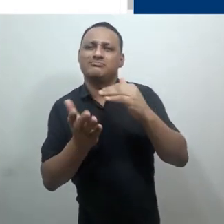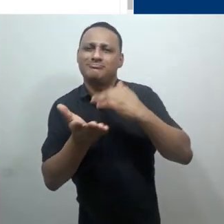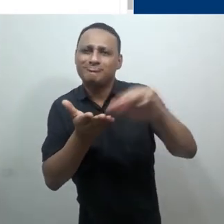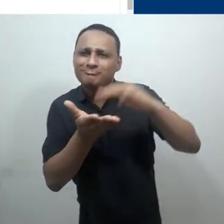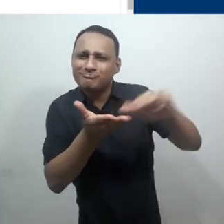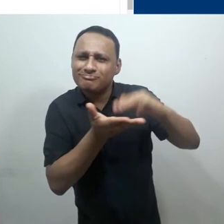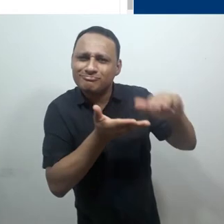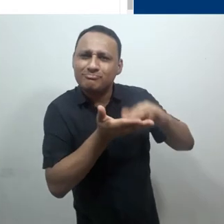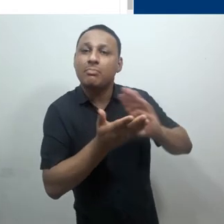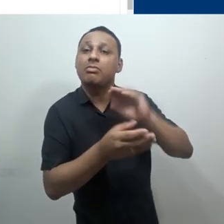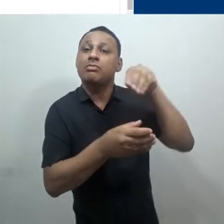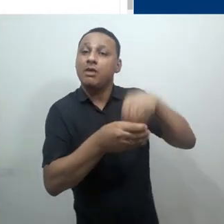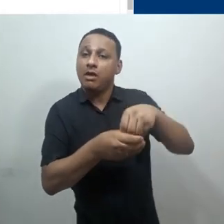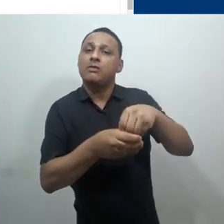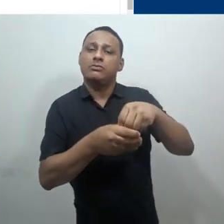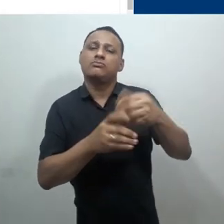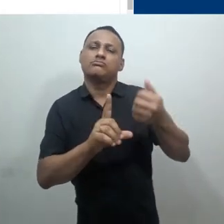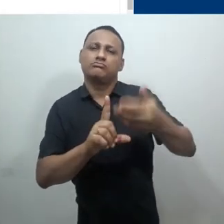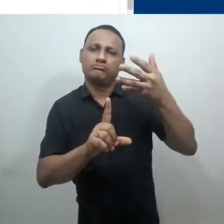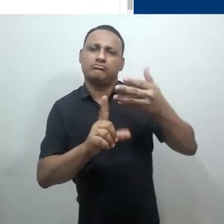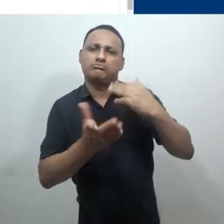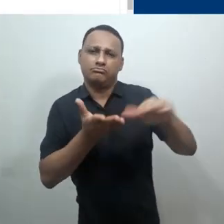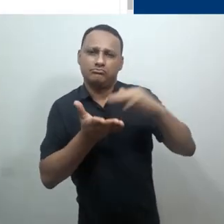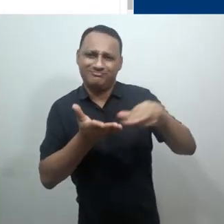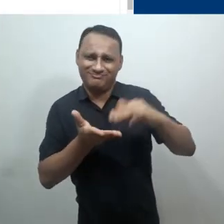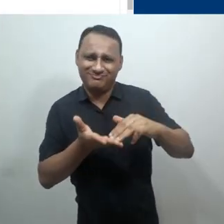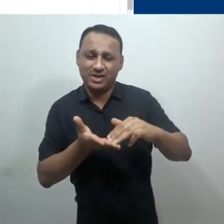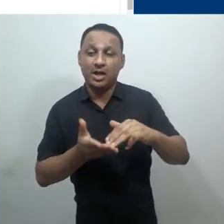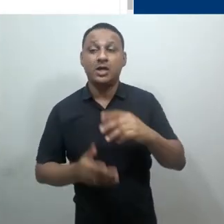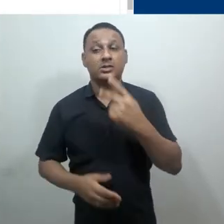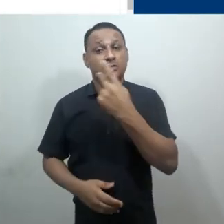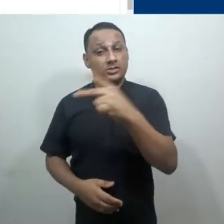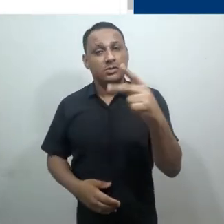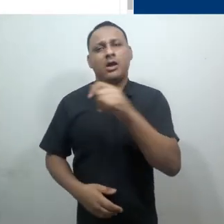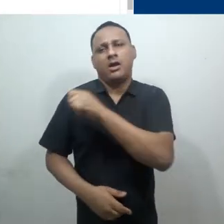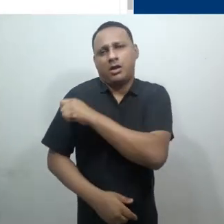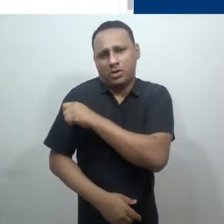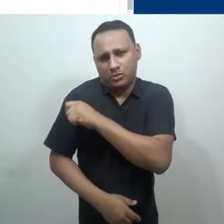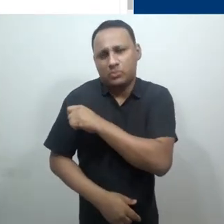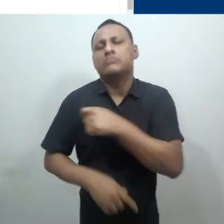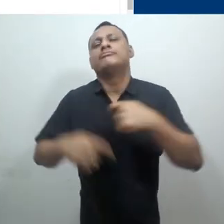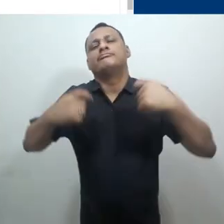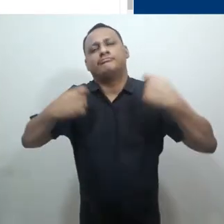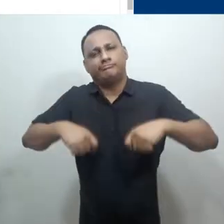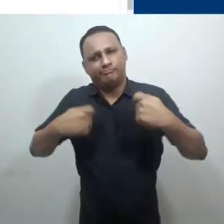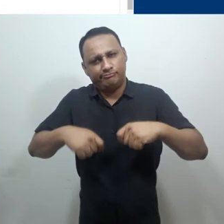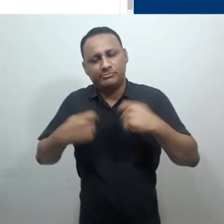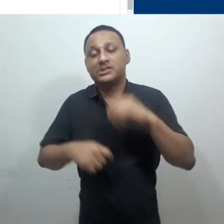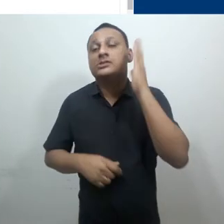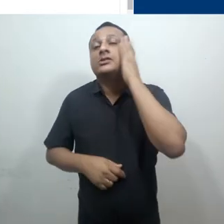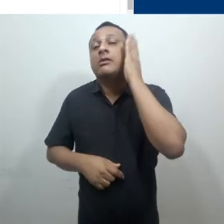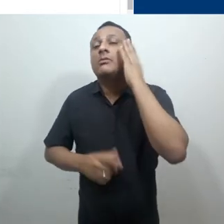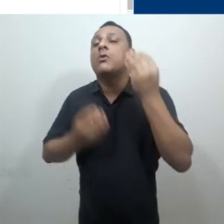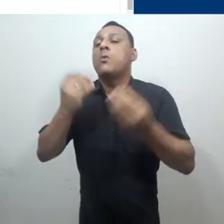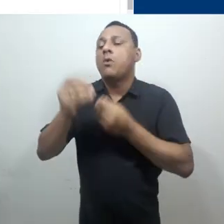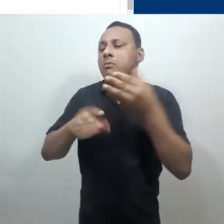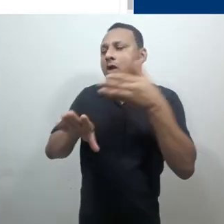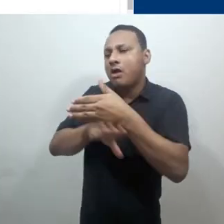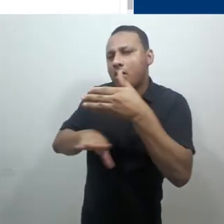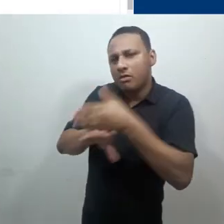mensagens que a plataforma oferece. Os estudantes também devem ser capazes de participar de